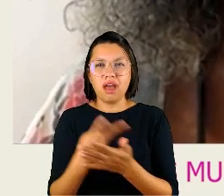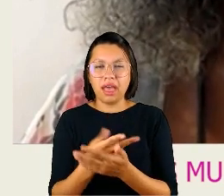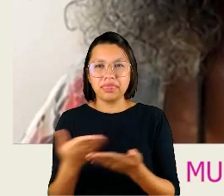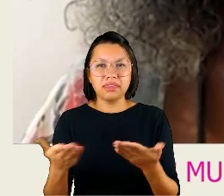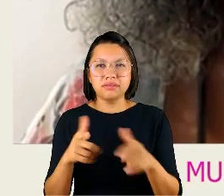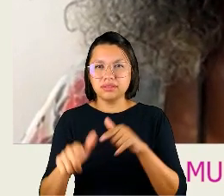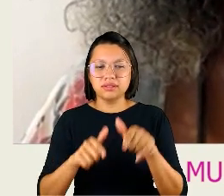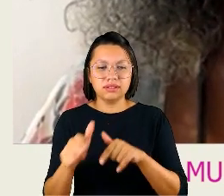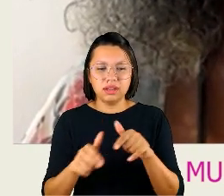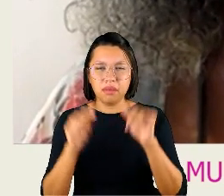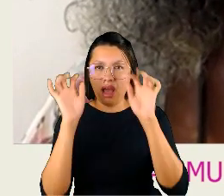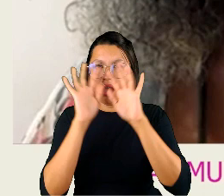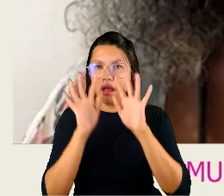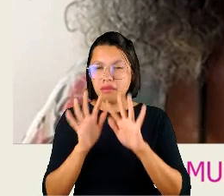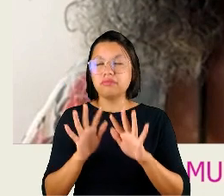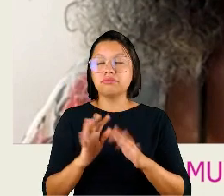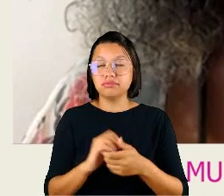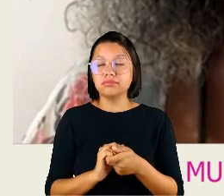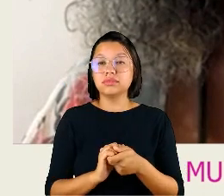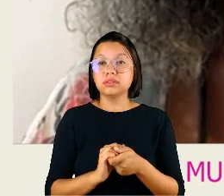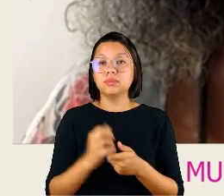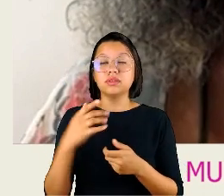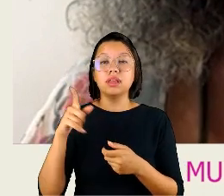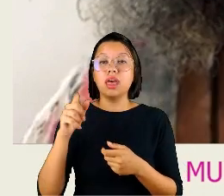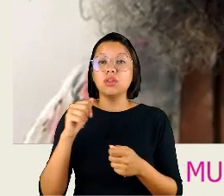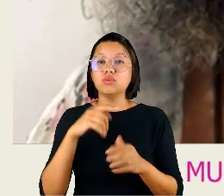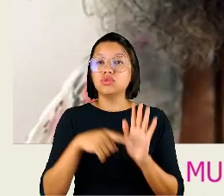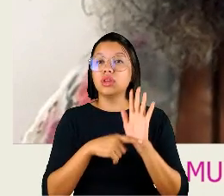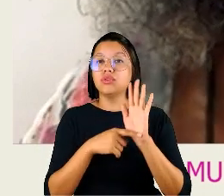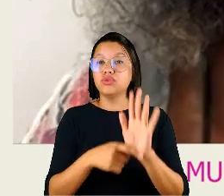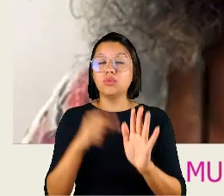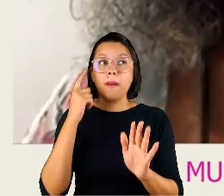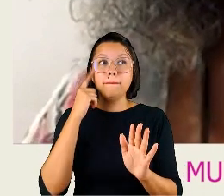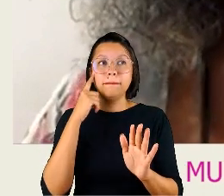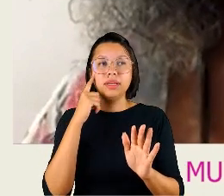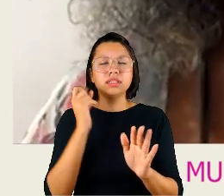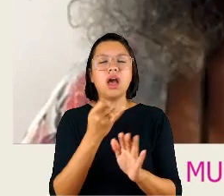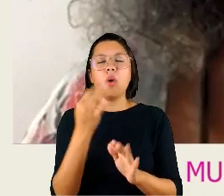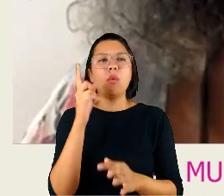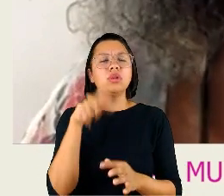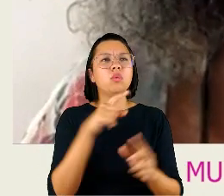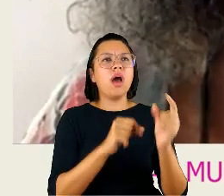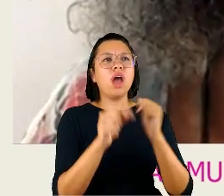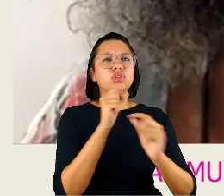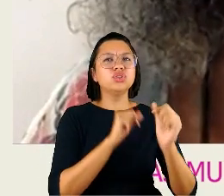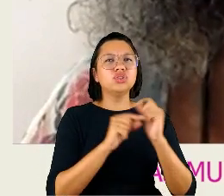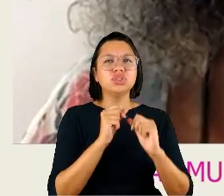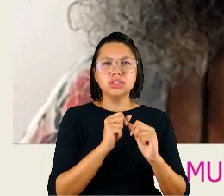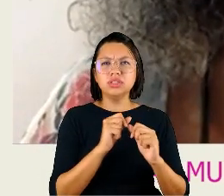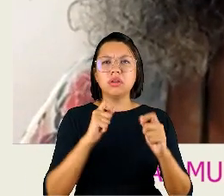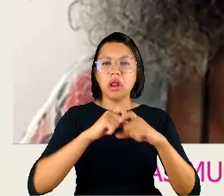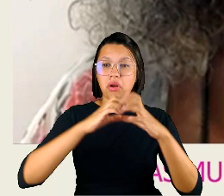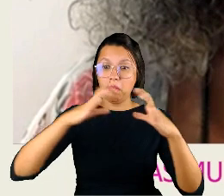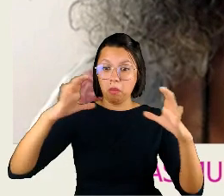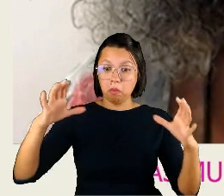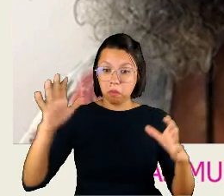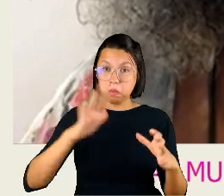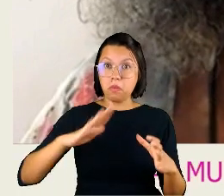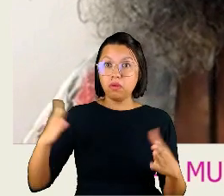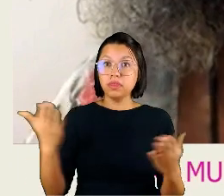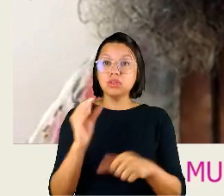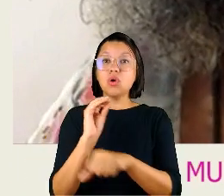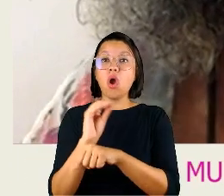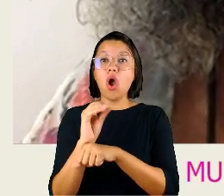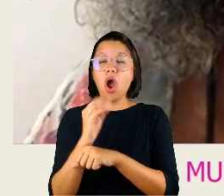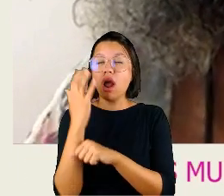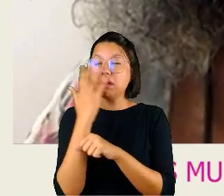Amanda nos ajudou a quantificar, a monetizar um pouco a dimensão disso, a dimensão desse cuidado invisível